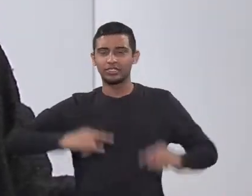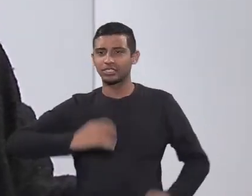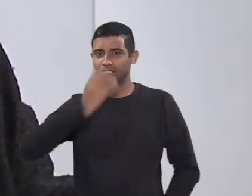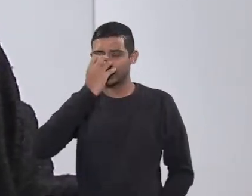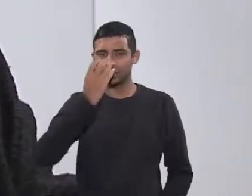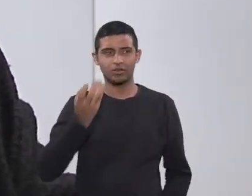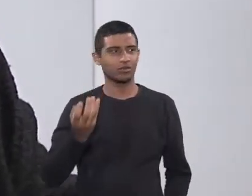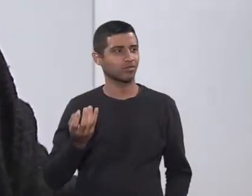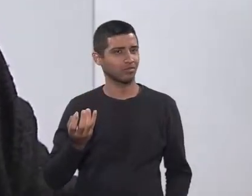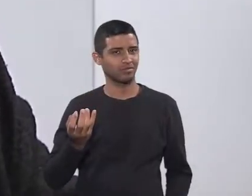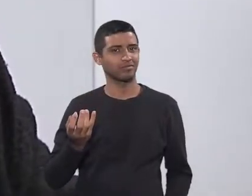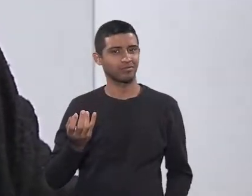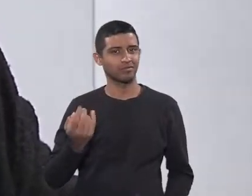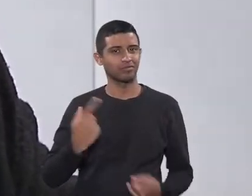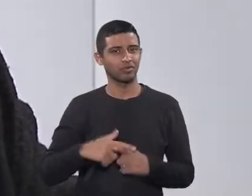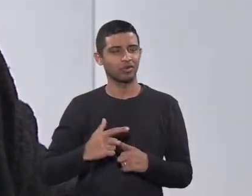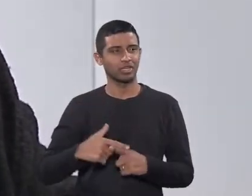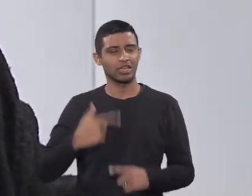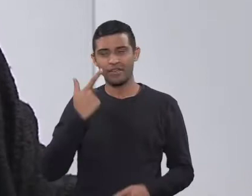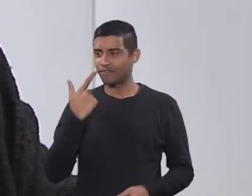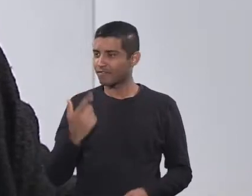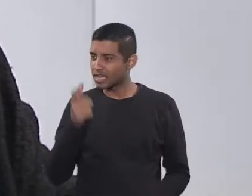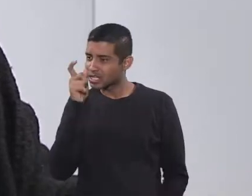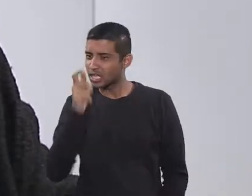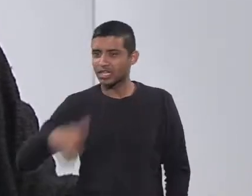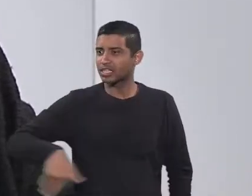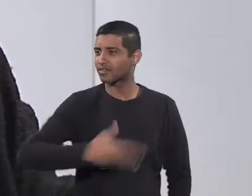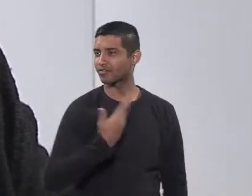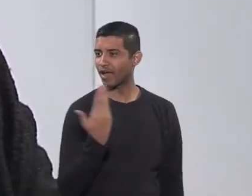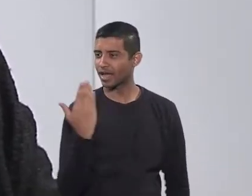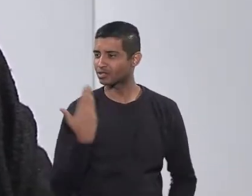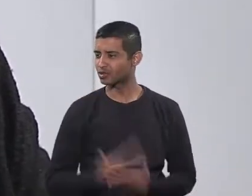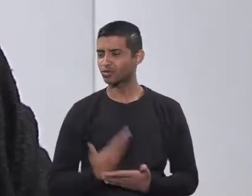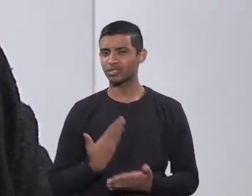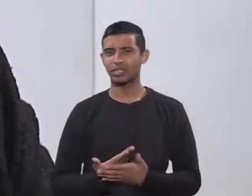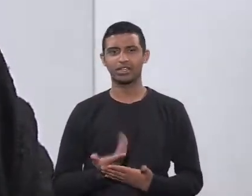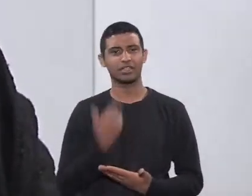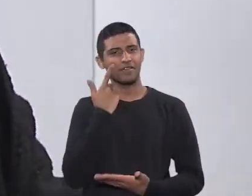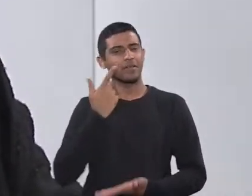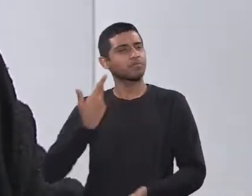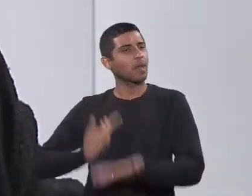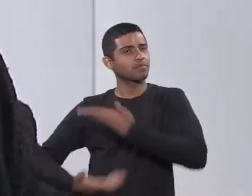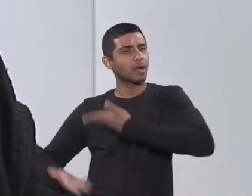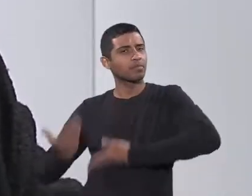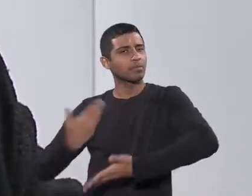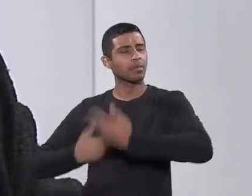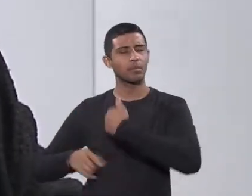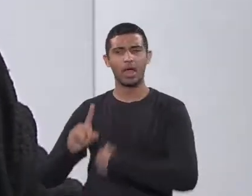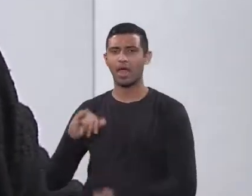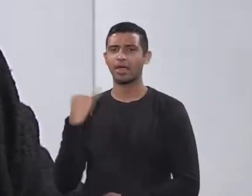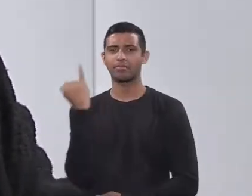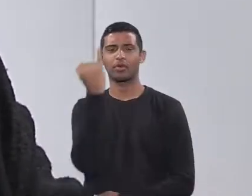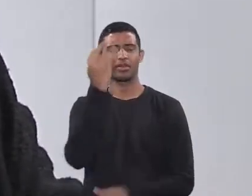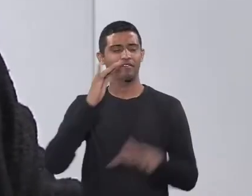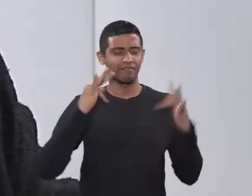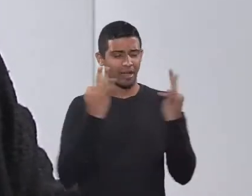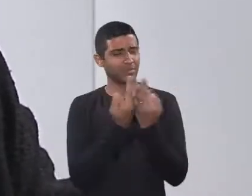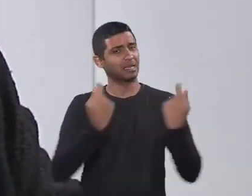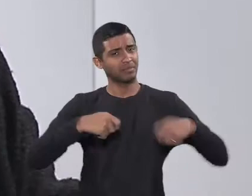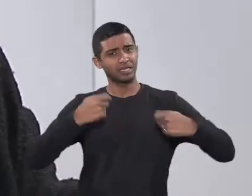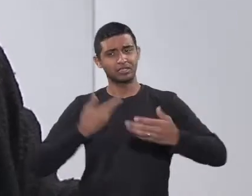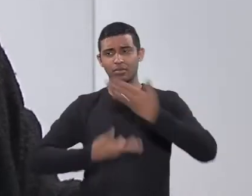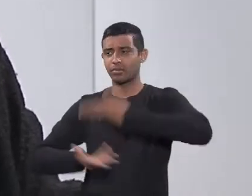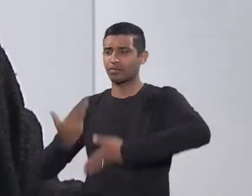porque para ficar interessante o estudo. Então é uma participação muito importante. A família precisa